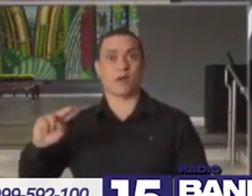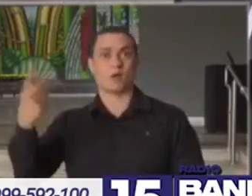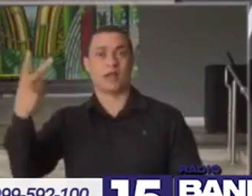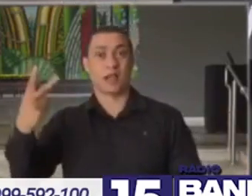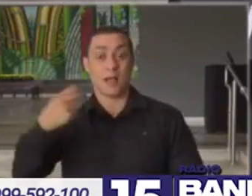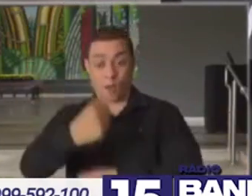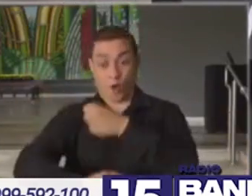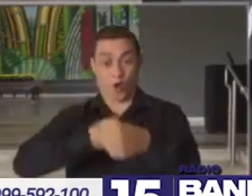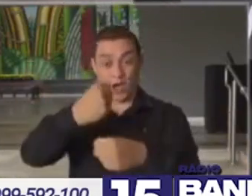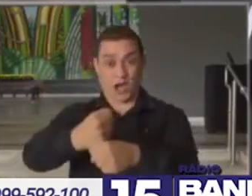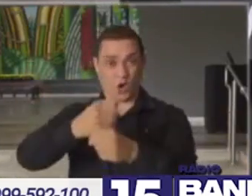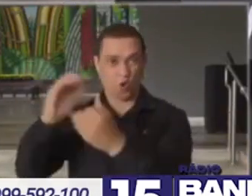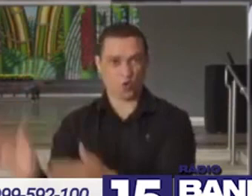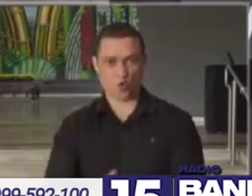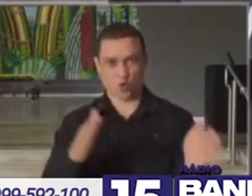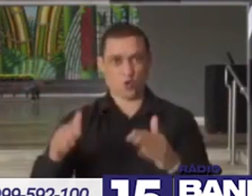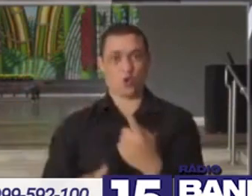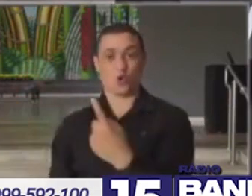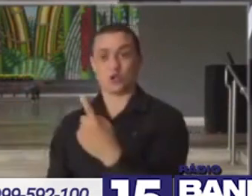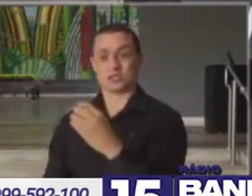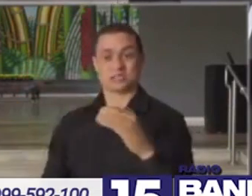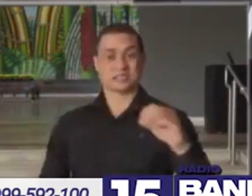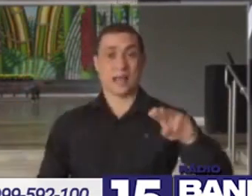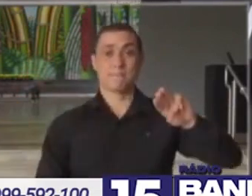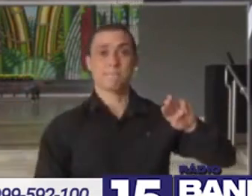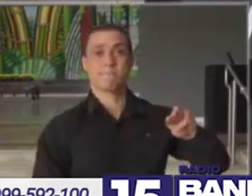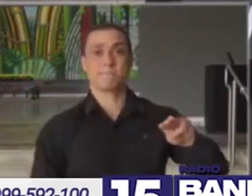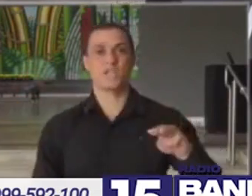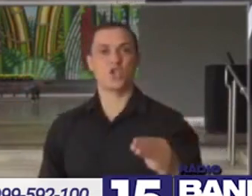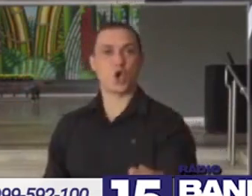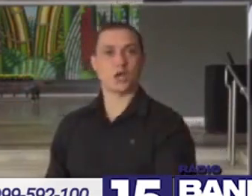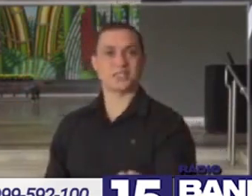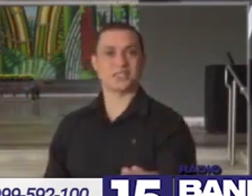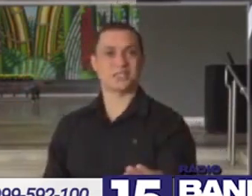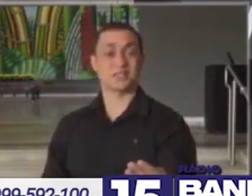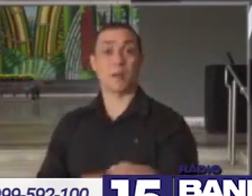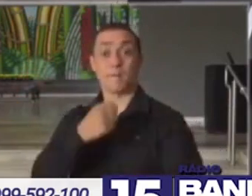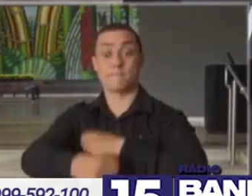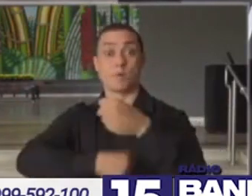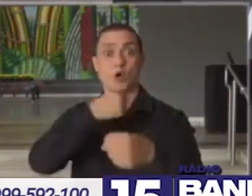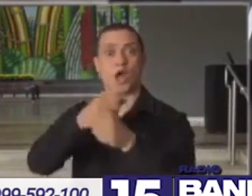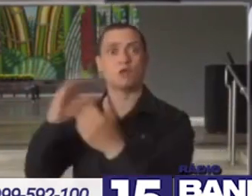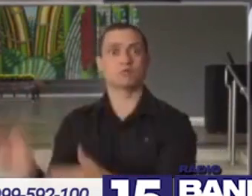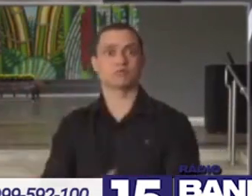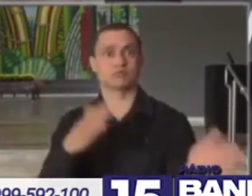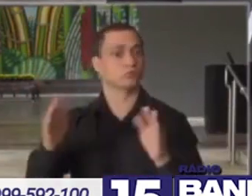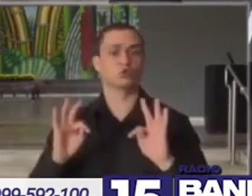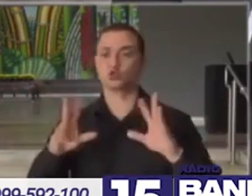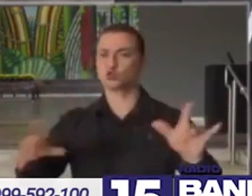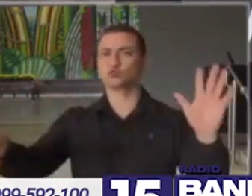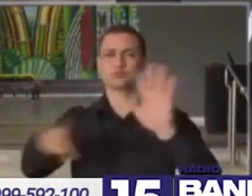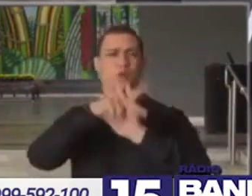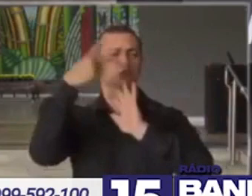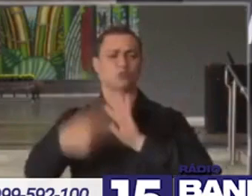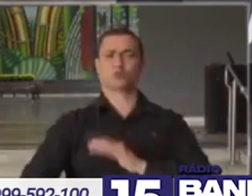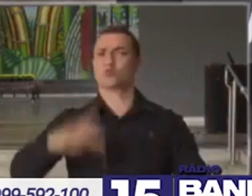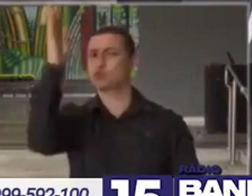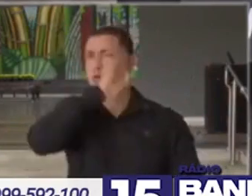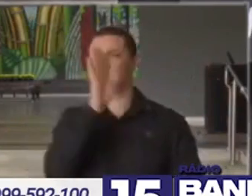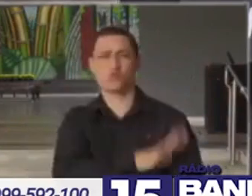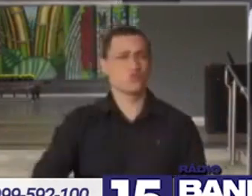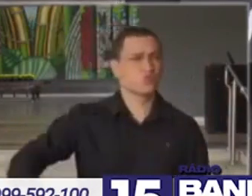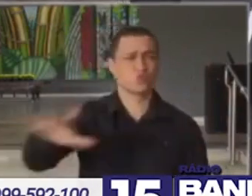A nova fábrica já está em construção desde o dia 2 de novembro e terá 11 mil metros